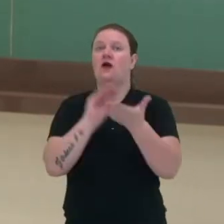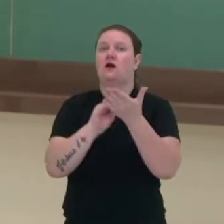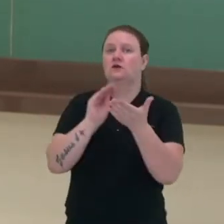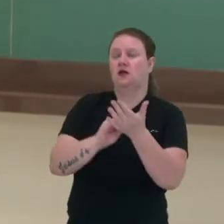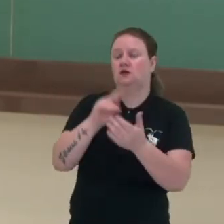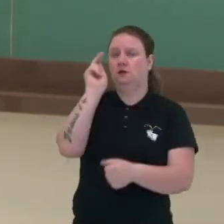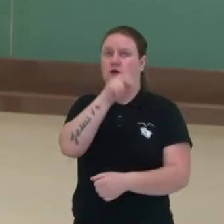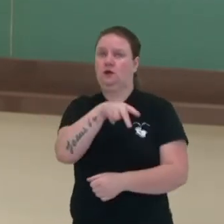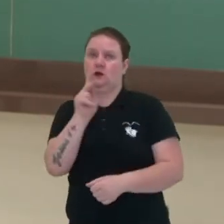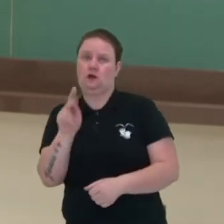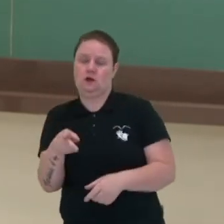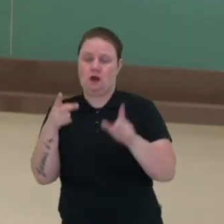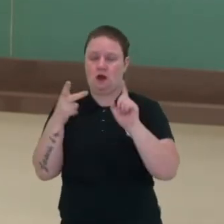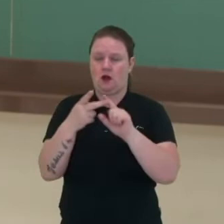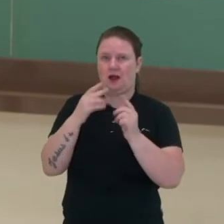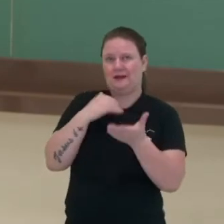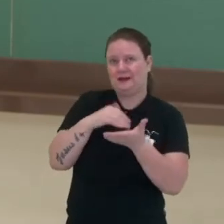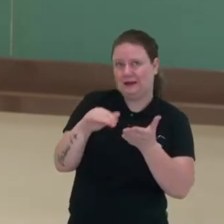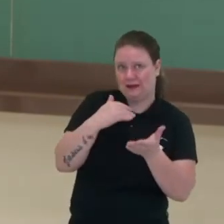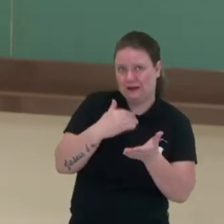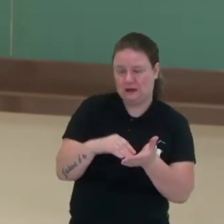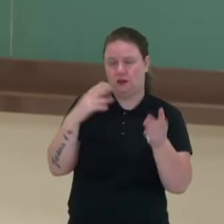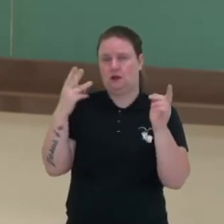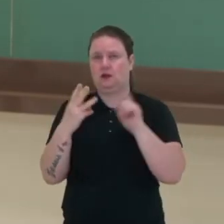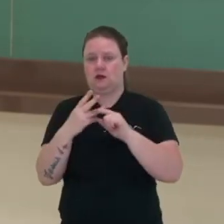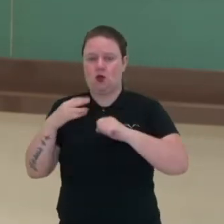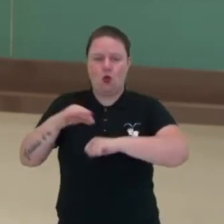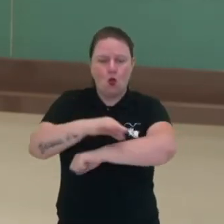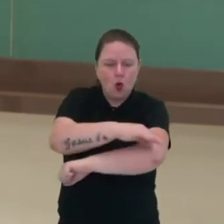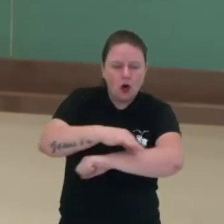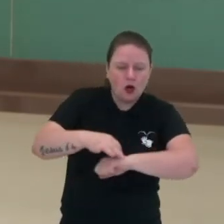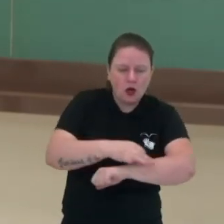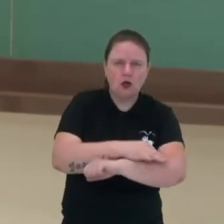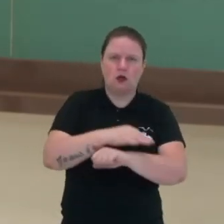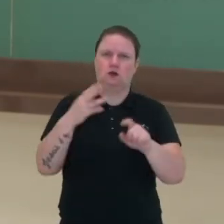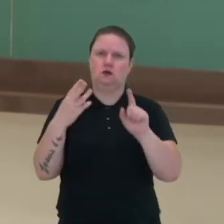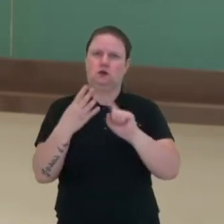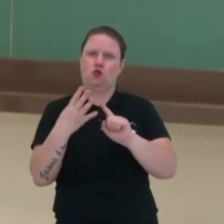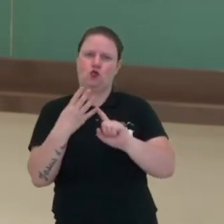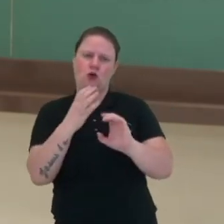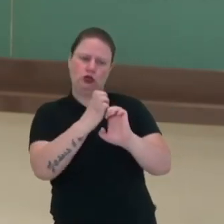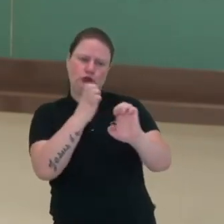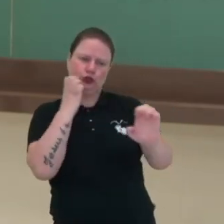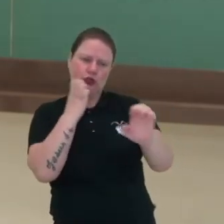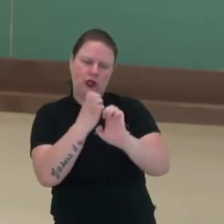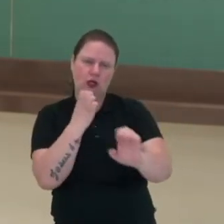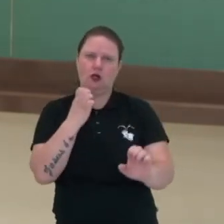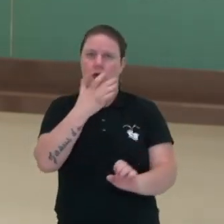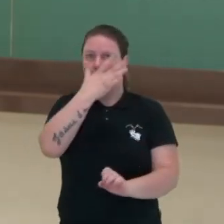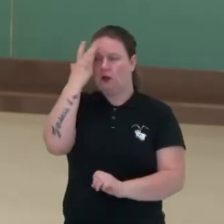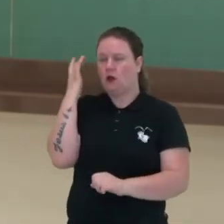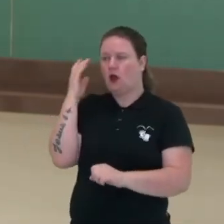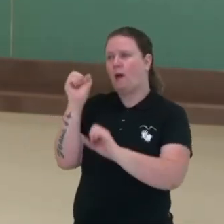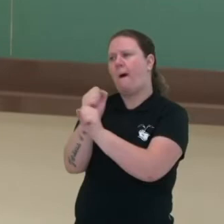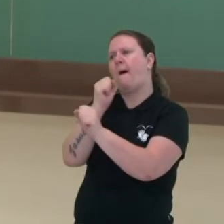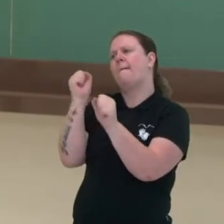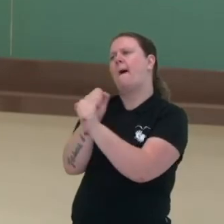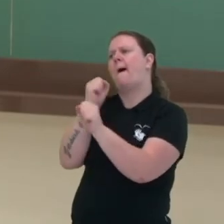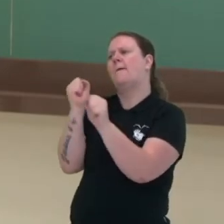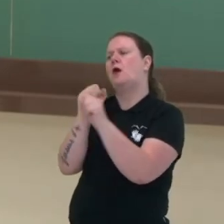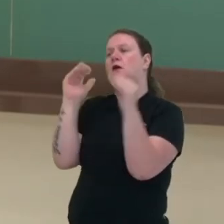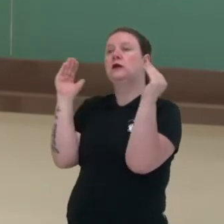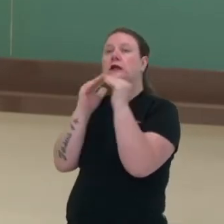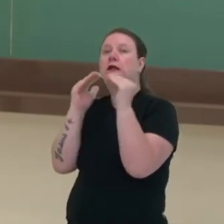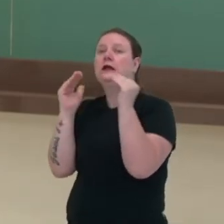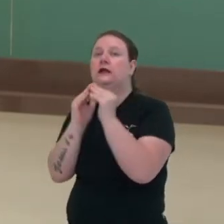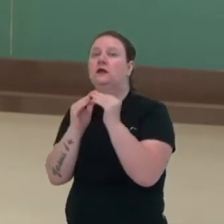secretária, se não tivesse o arquiteto, o engenheiro, o pedreiro, se não tivesse a pessoa que constrói, se não